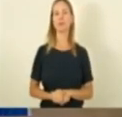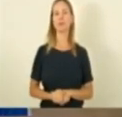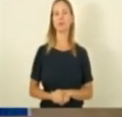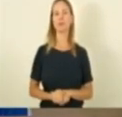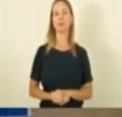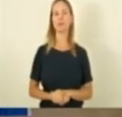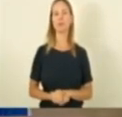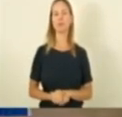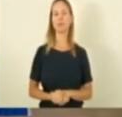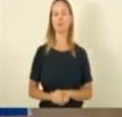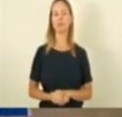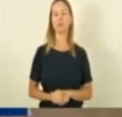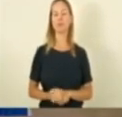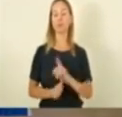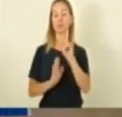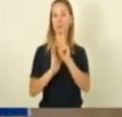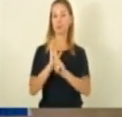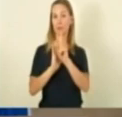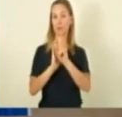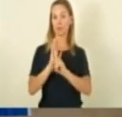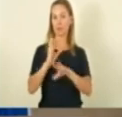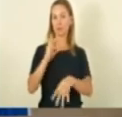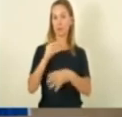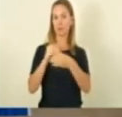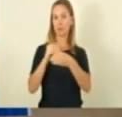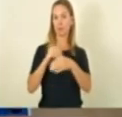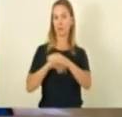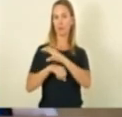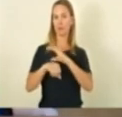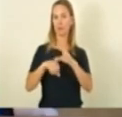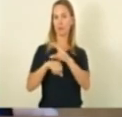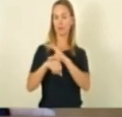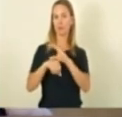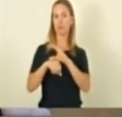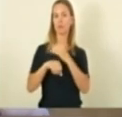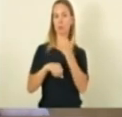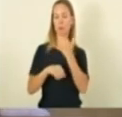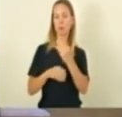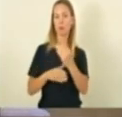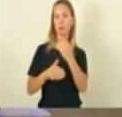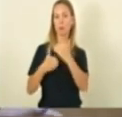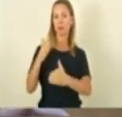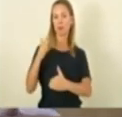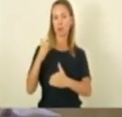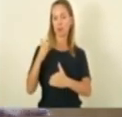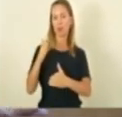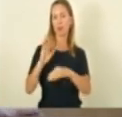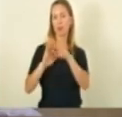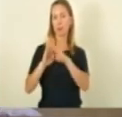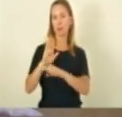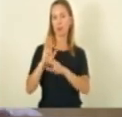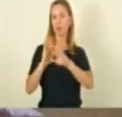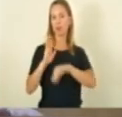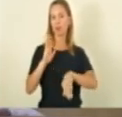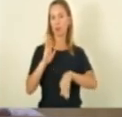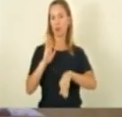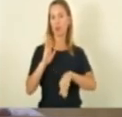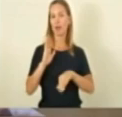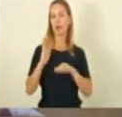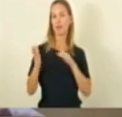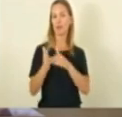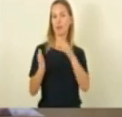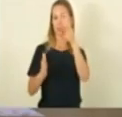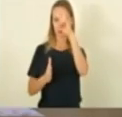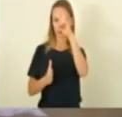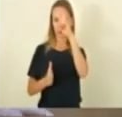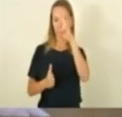Esse projeto de emenda constitucional que eu pedi baixado de pauta até na segunda-feira, ele prevê